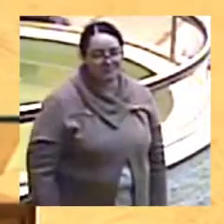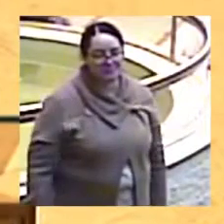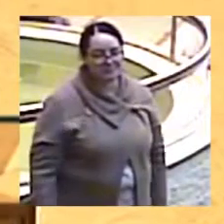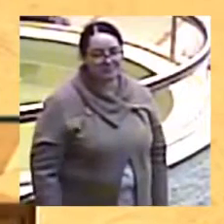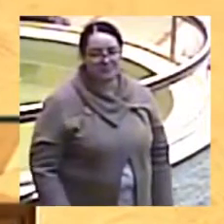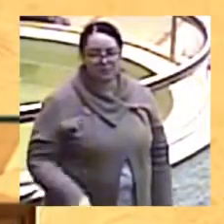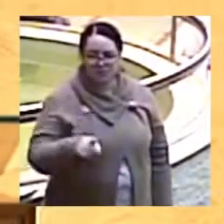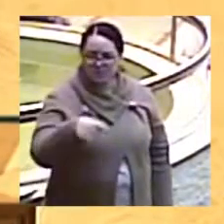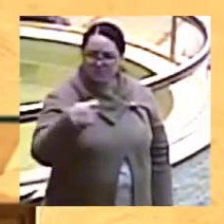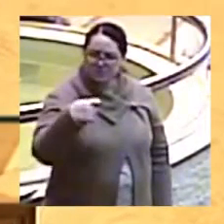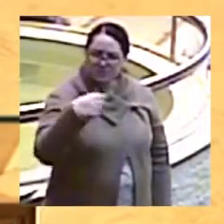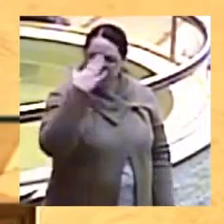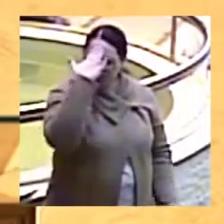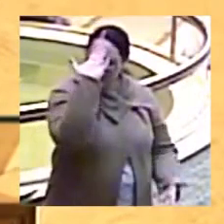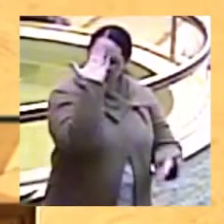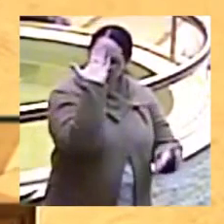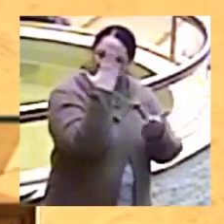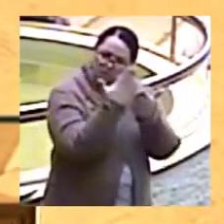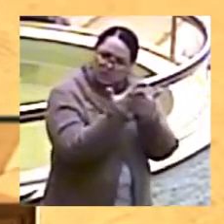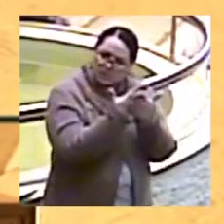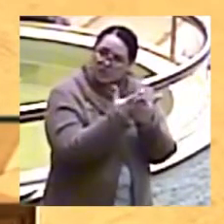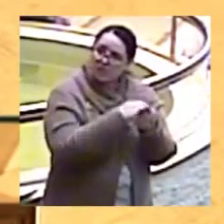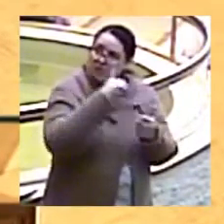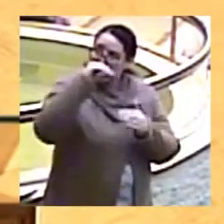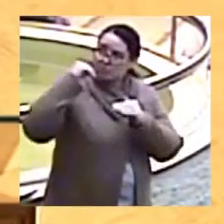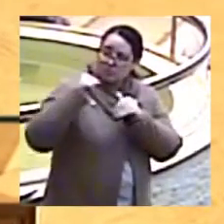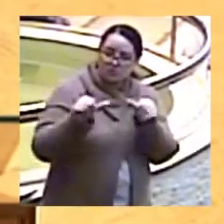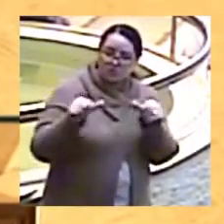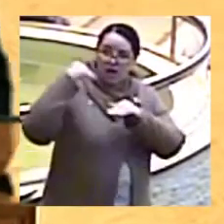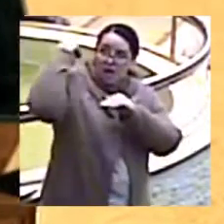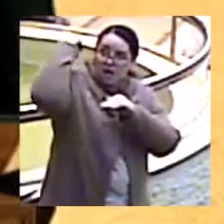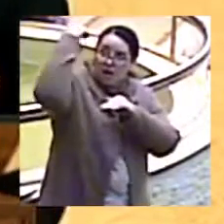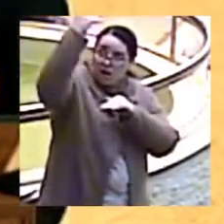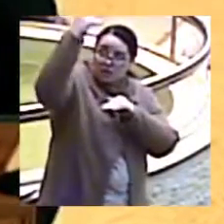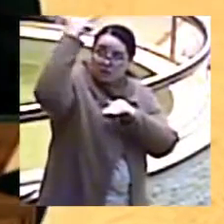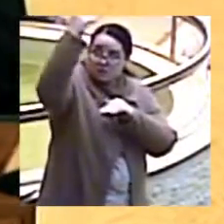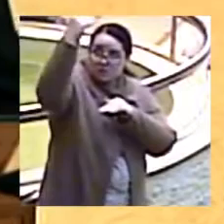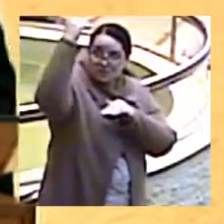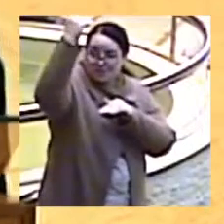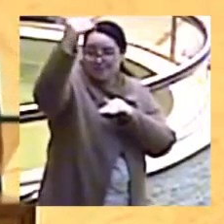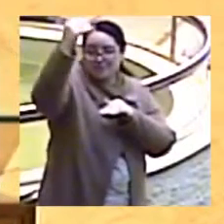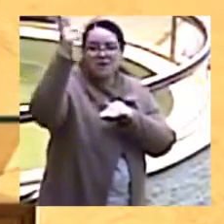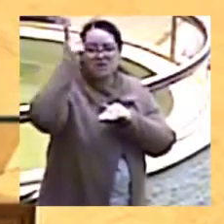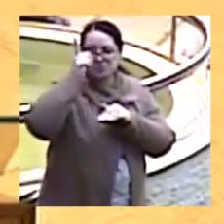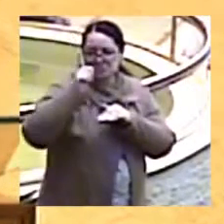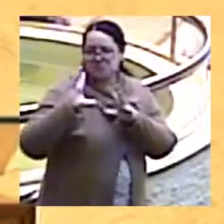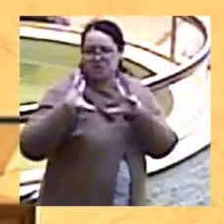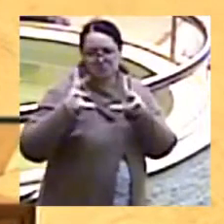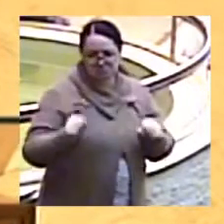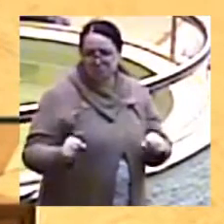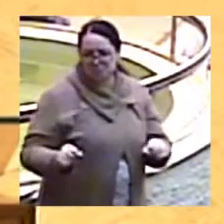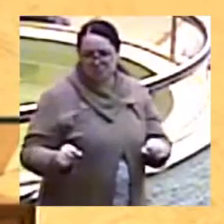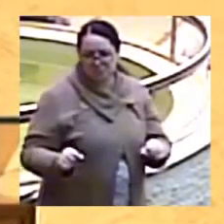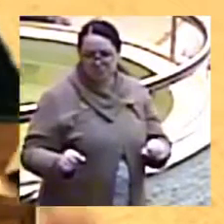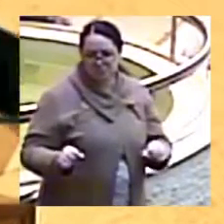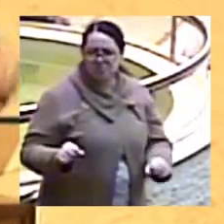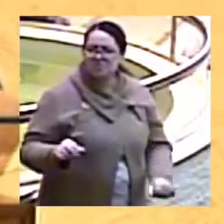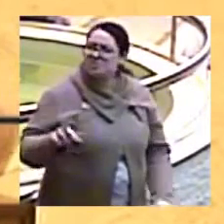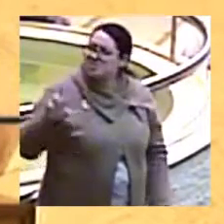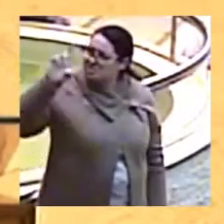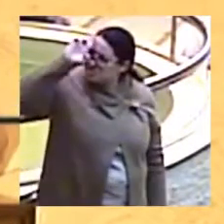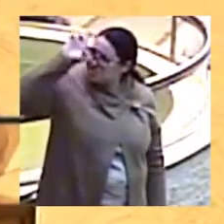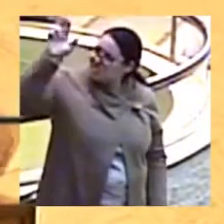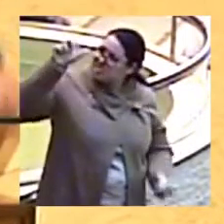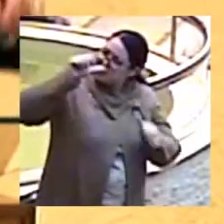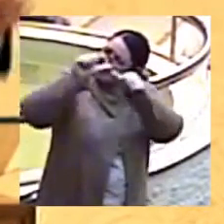é que você tem que, crer na soberania, de Deus. Versículo 4, nos diz o seguinte, o Senhor está, no seu santo templo. Nos